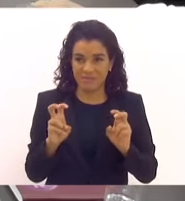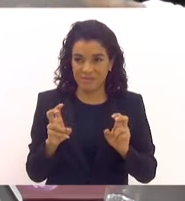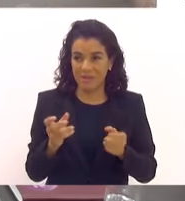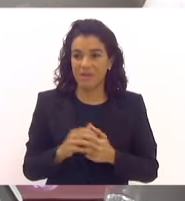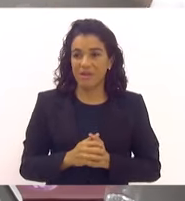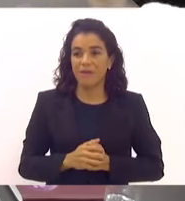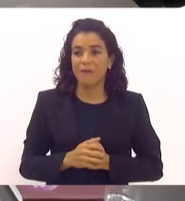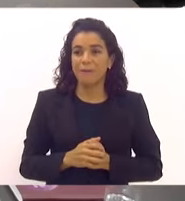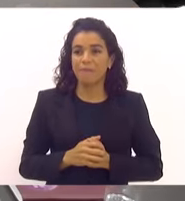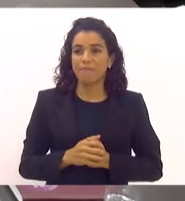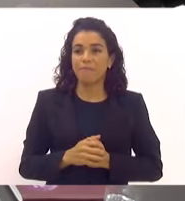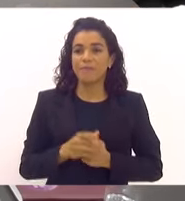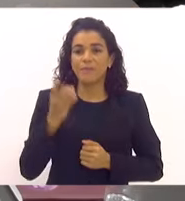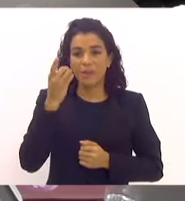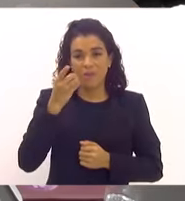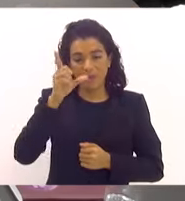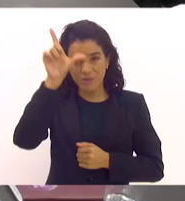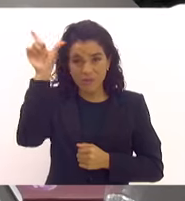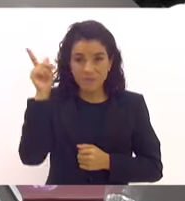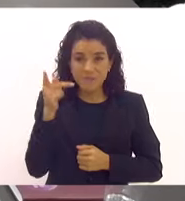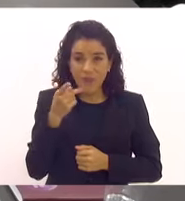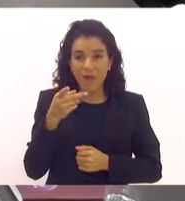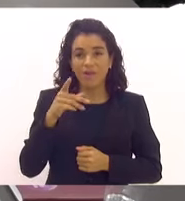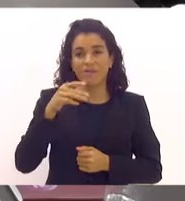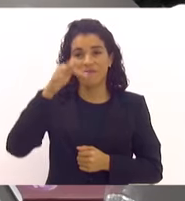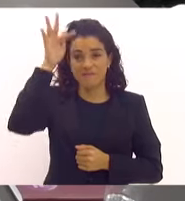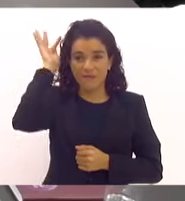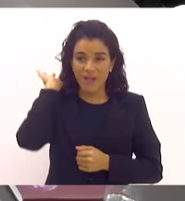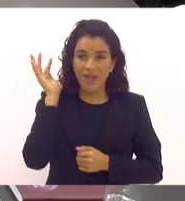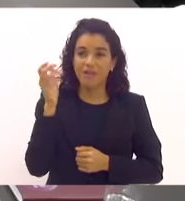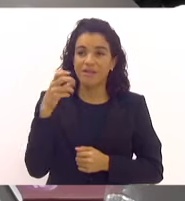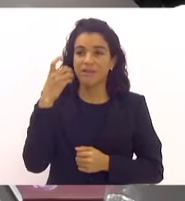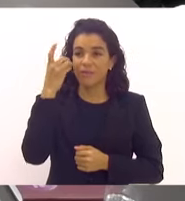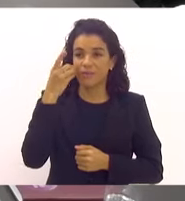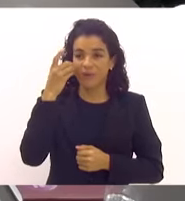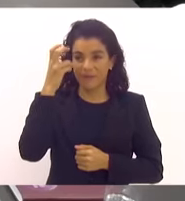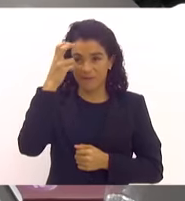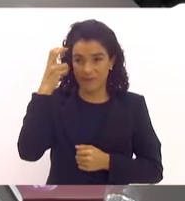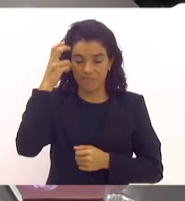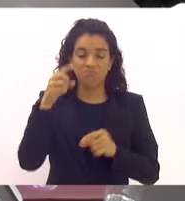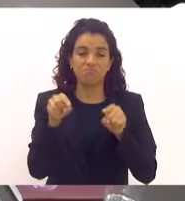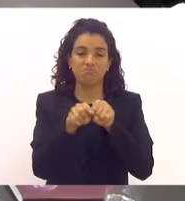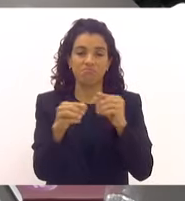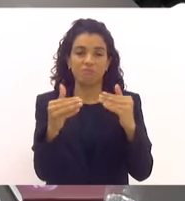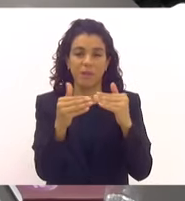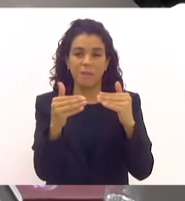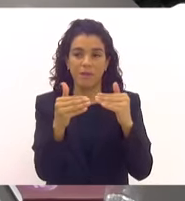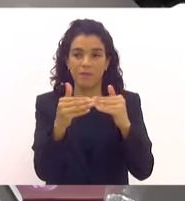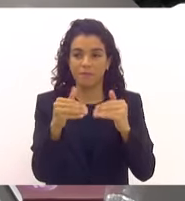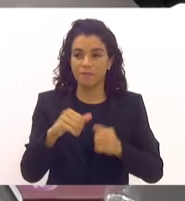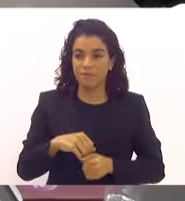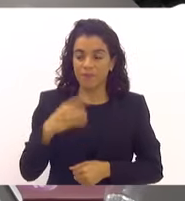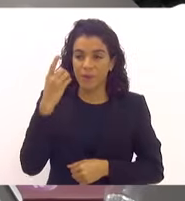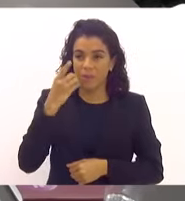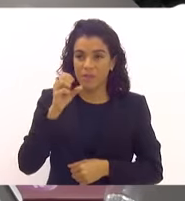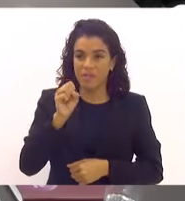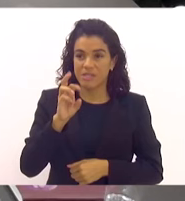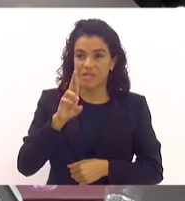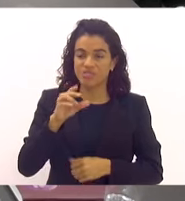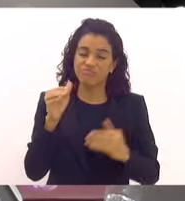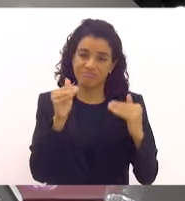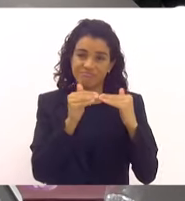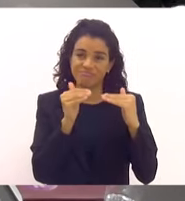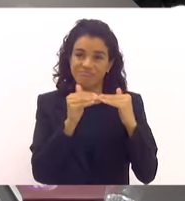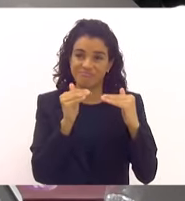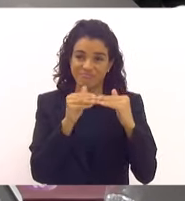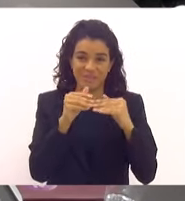esse entendimento. Deputado Luiz Paulo também, deputado Fred também. Deputada Verônica, o que acha? Também. Deputado doutor Serginho. Também, me